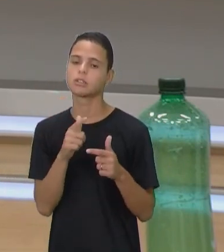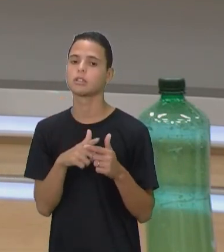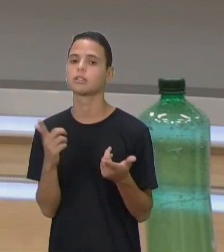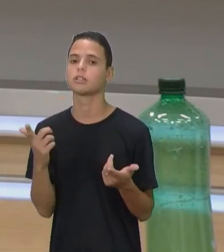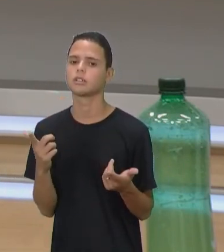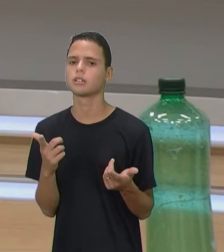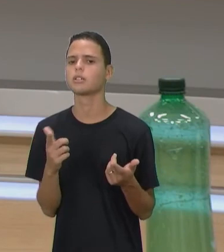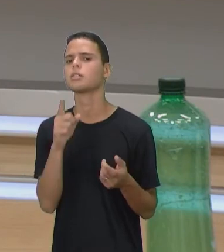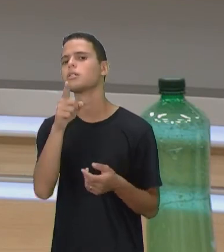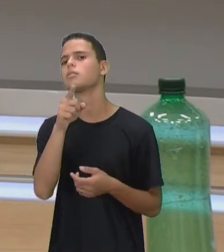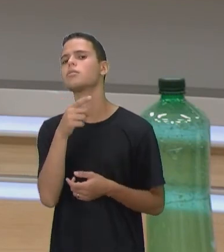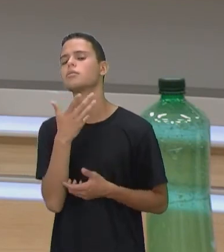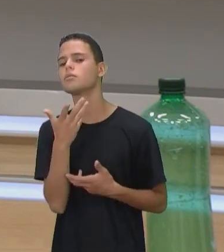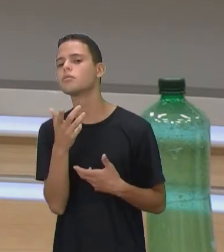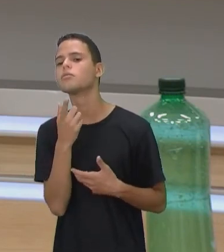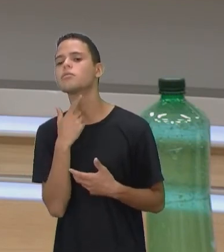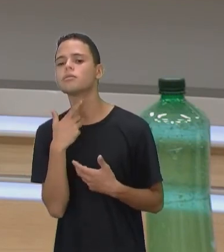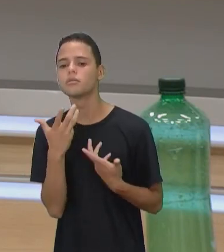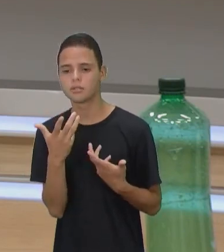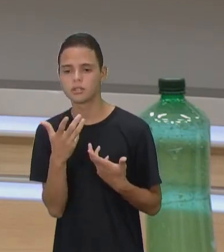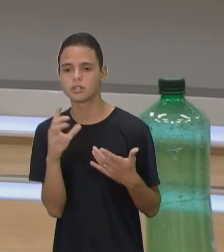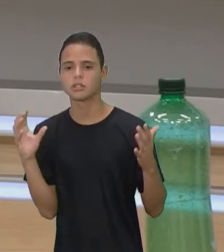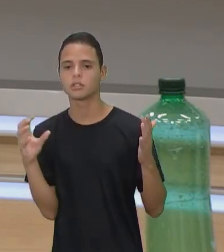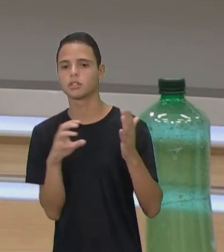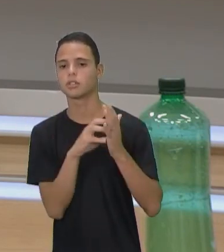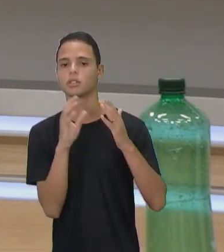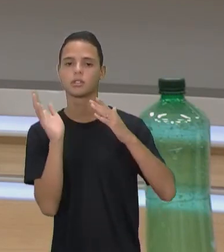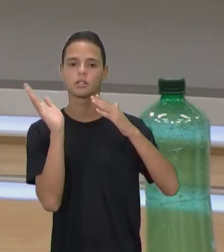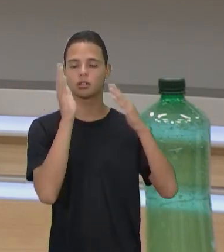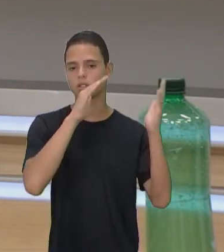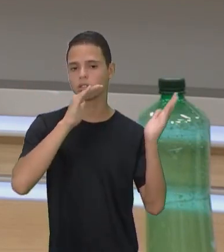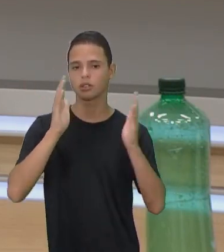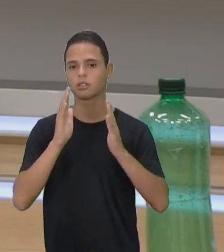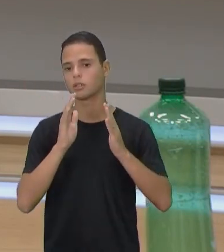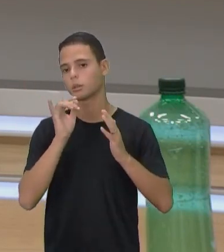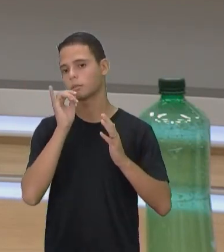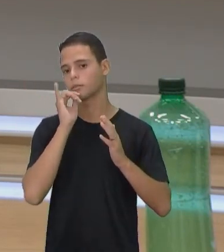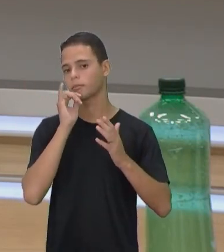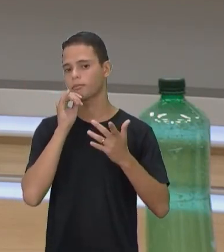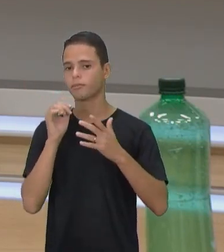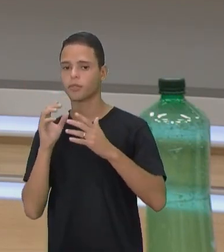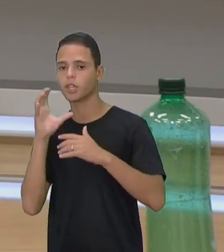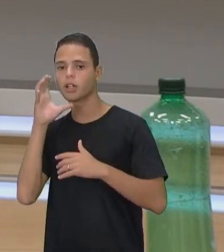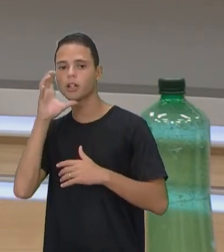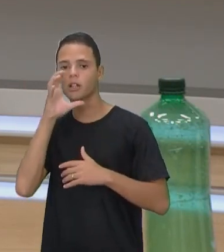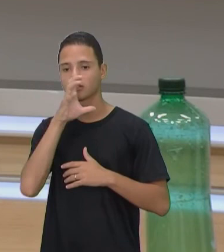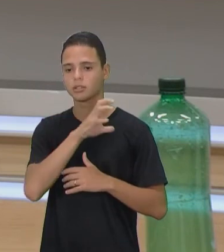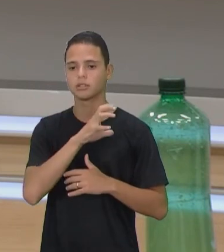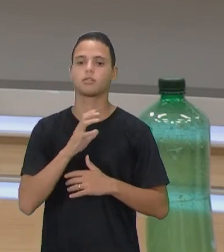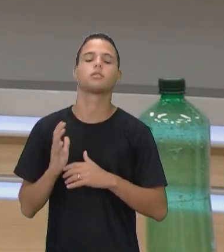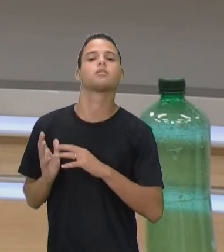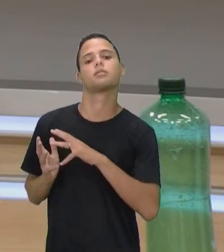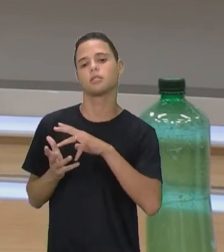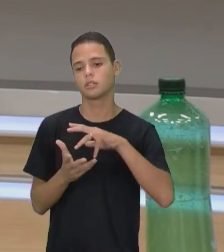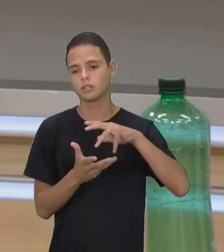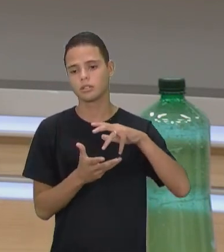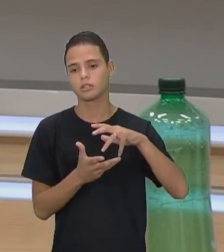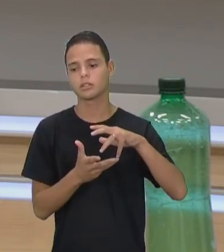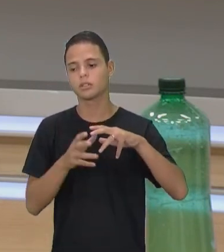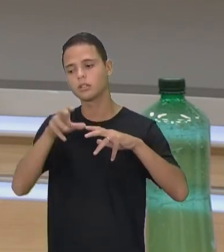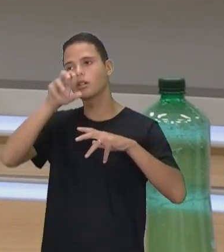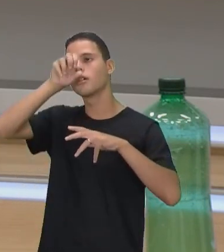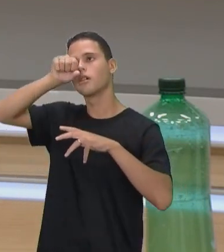você prefere? Você ter um impacto ambiental no quesito do aquecimento global, a gente não conseguir nem